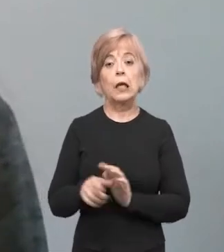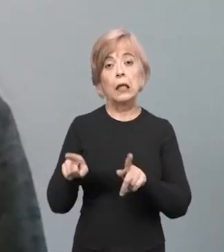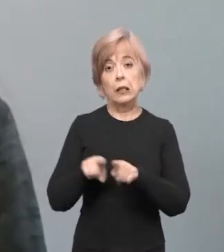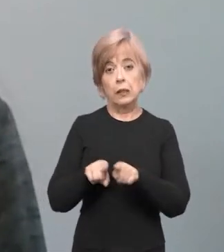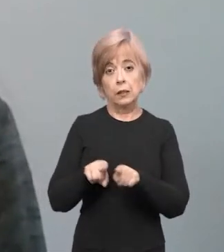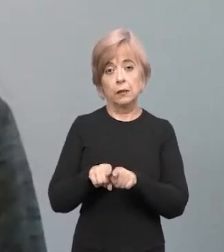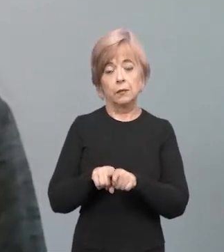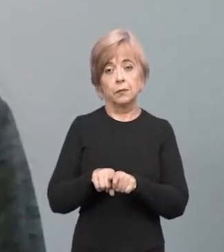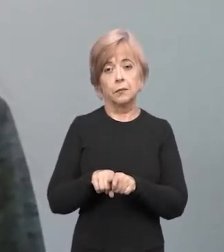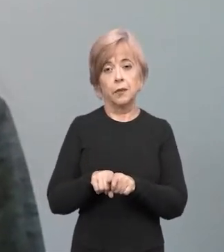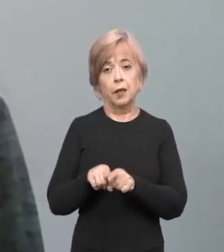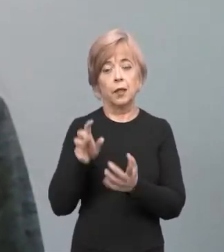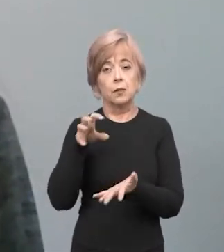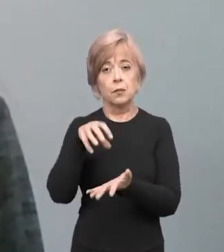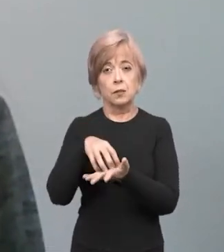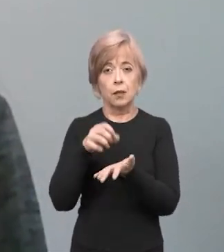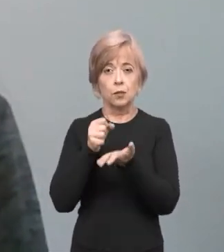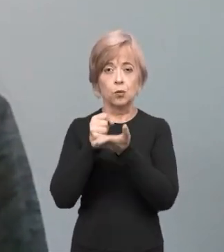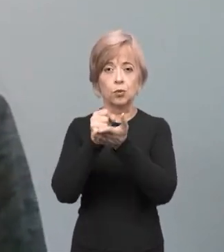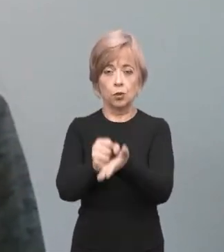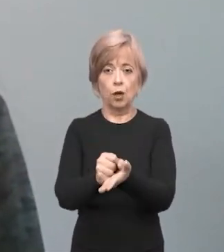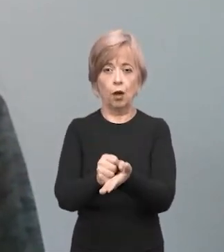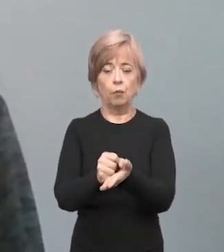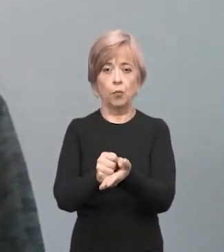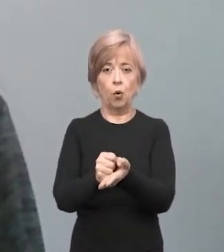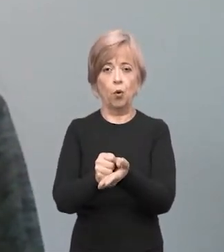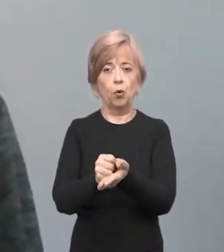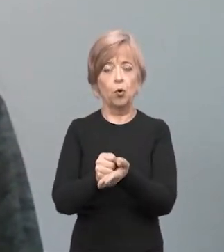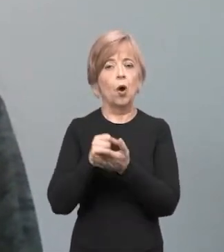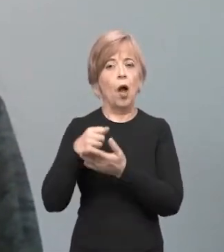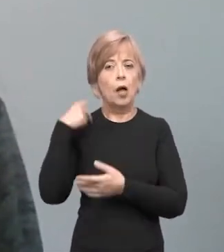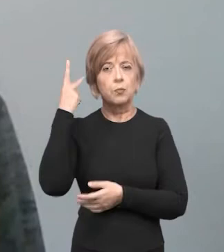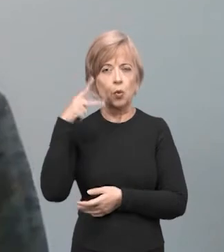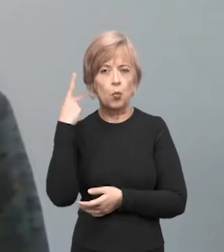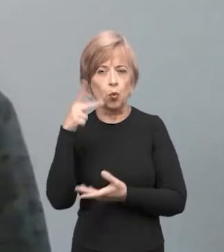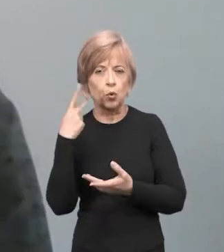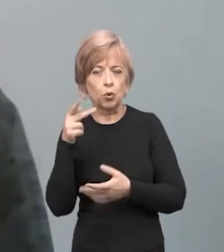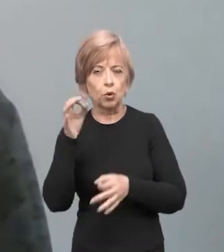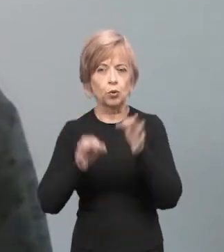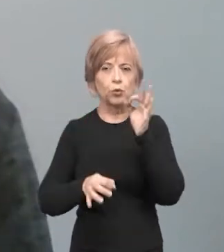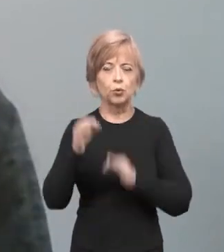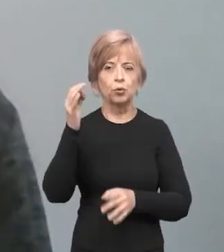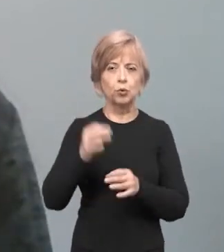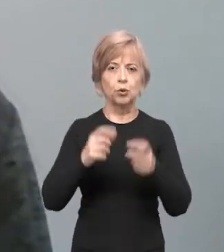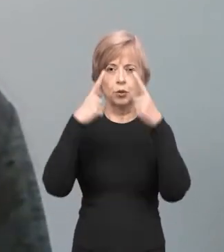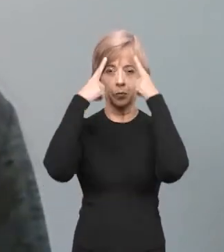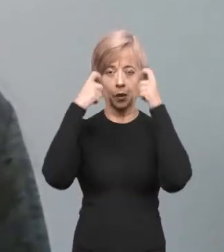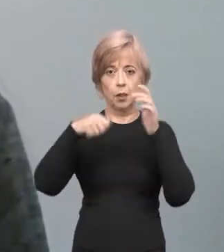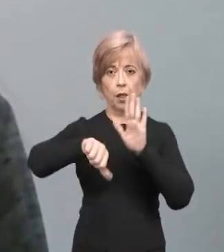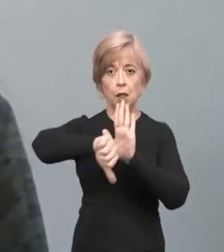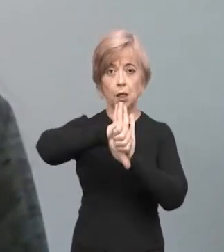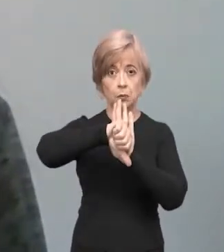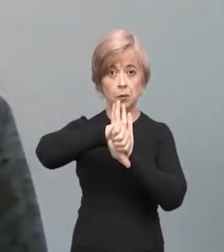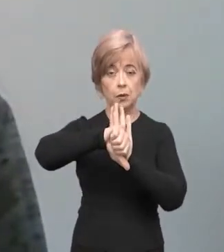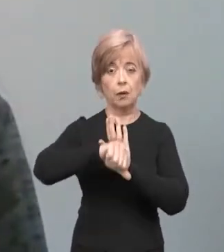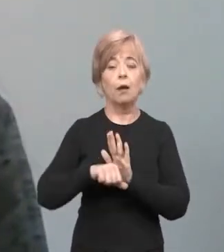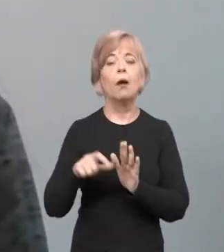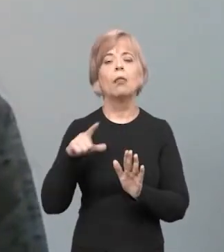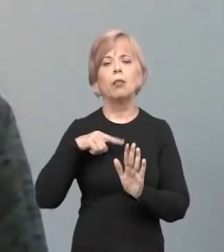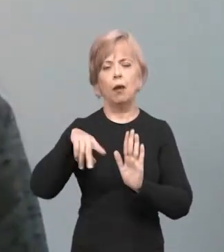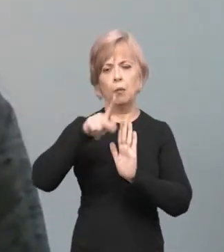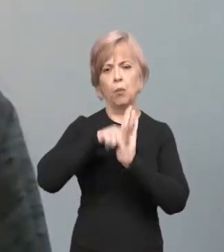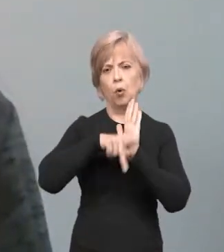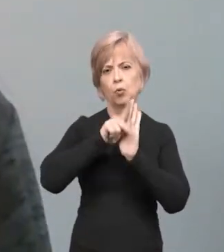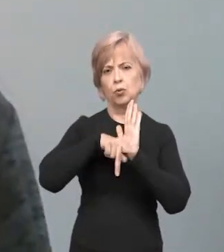o Centro de Apoio às Promotorias de Justiça Criminais, nós estamos desenvolvendo esse projeto